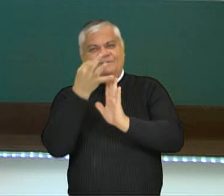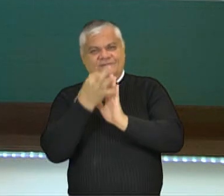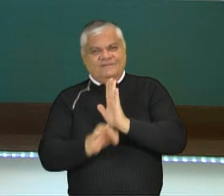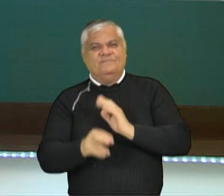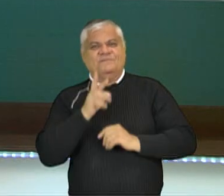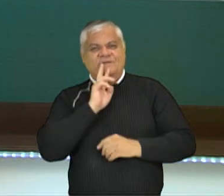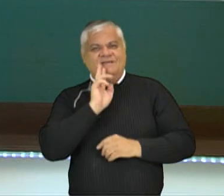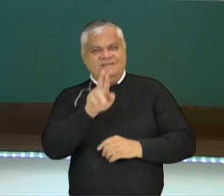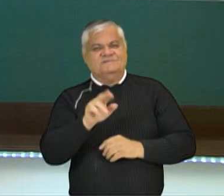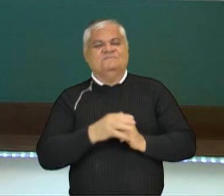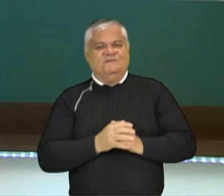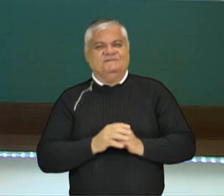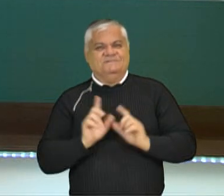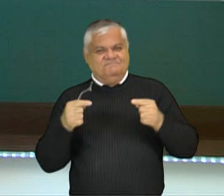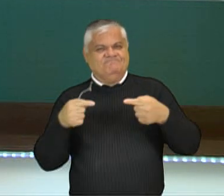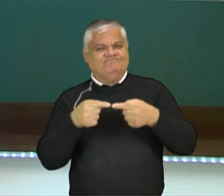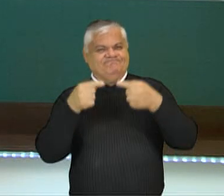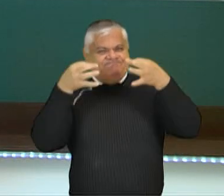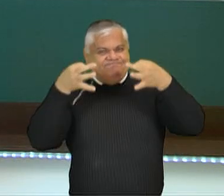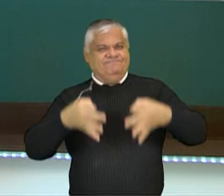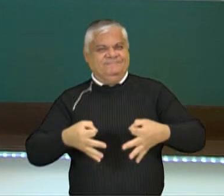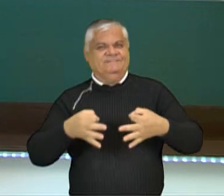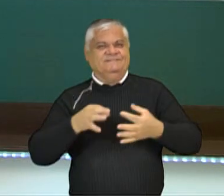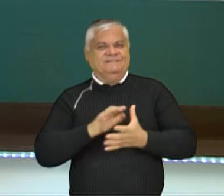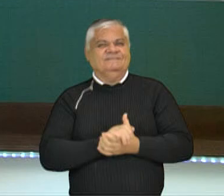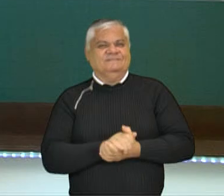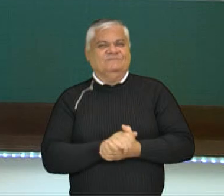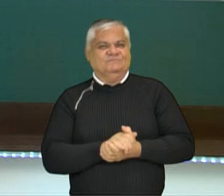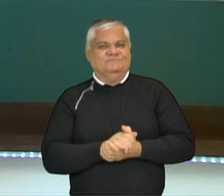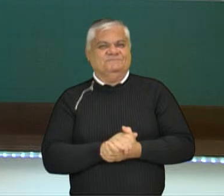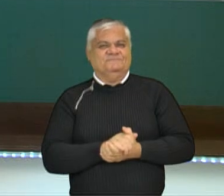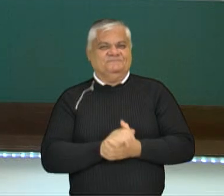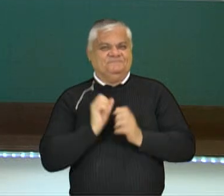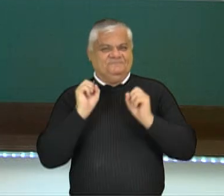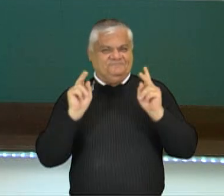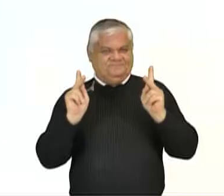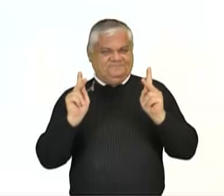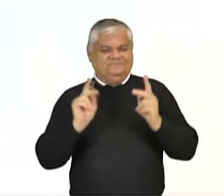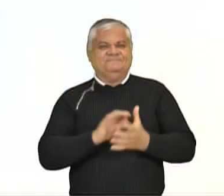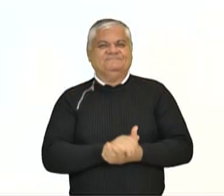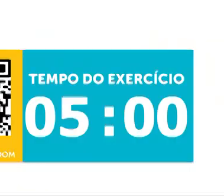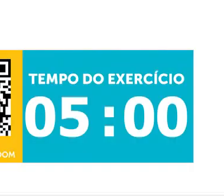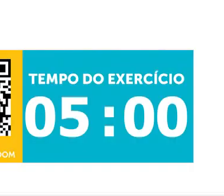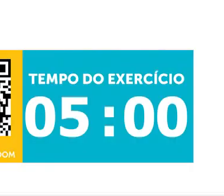uma resposta para a gente raciocinarmos juntos, ok?